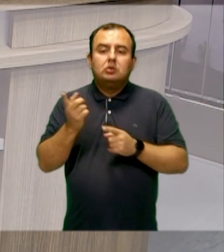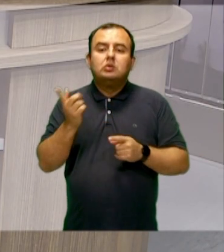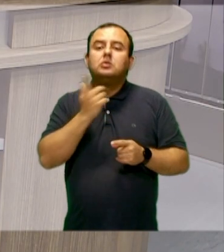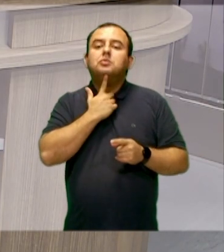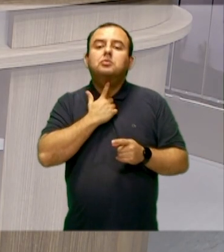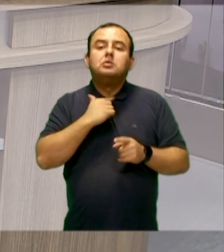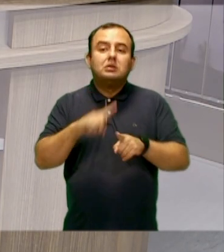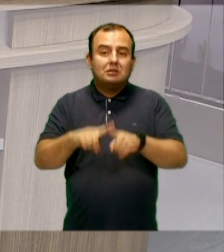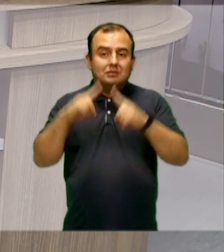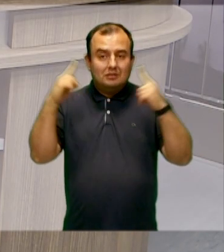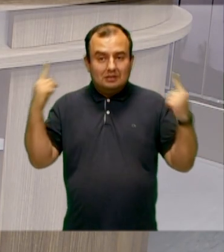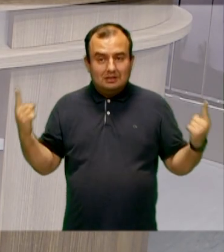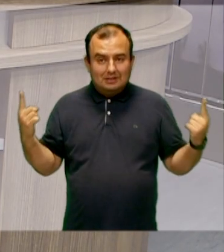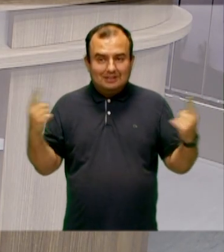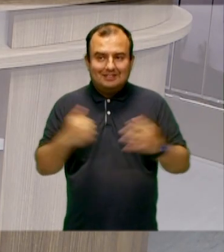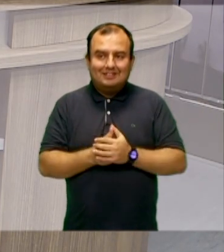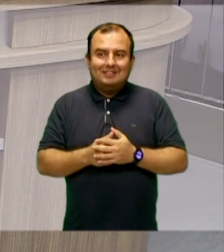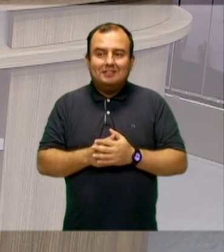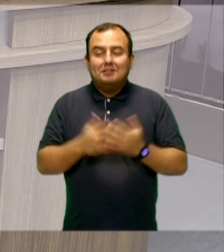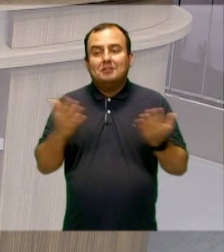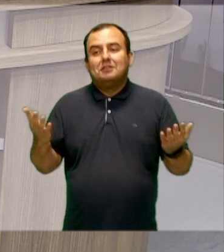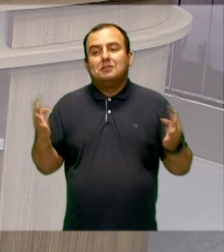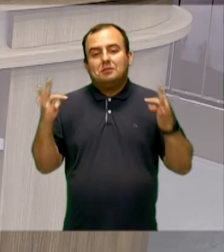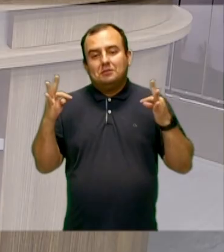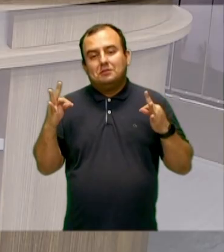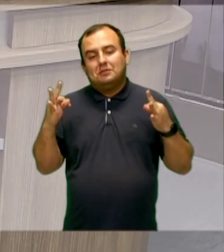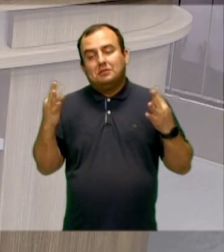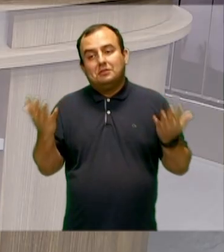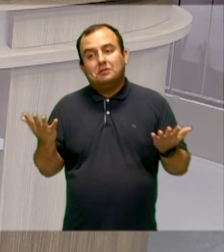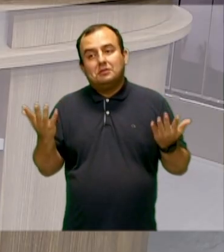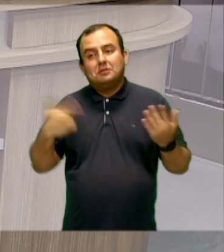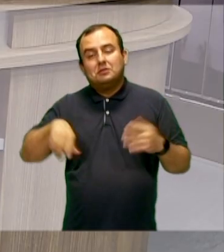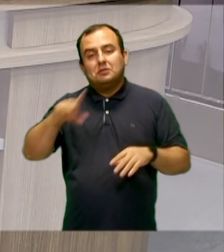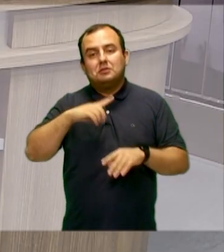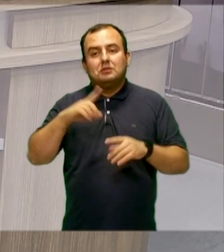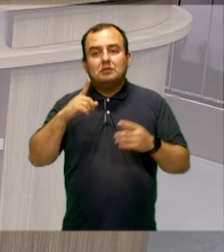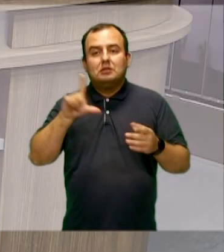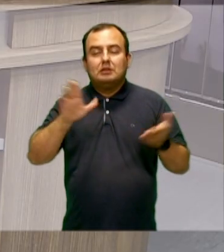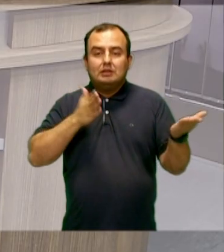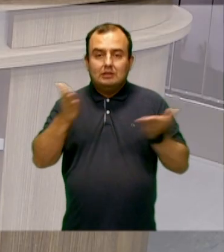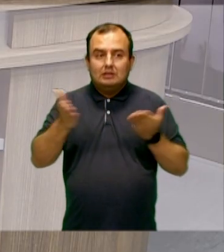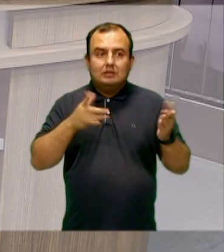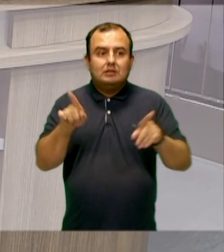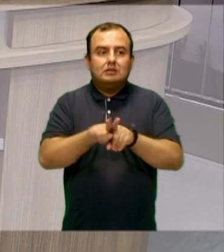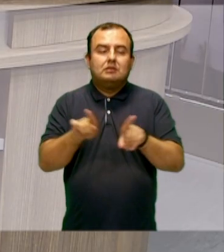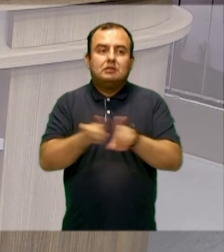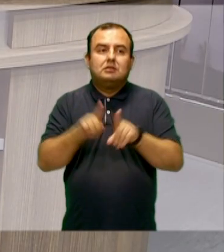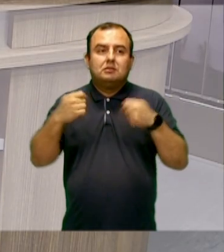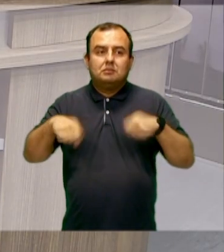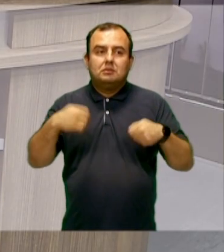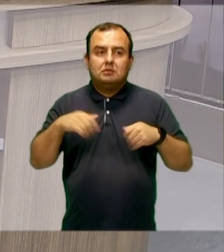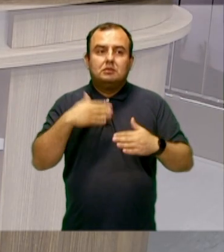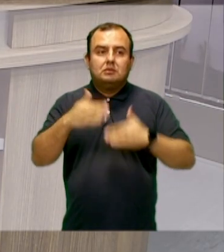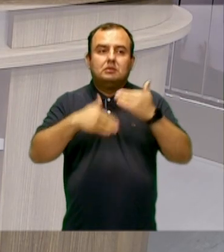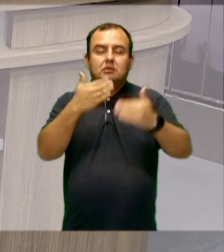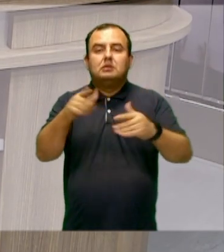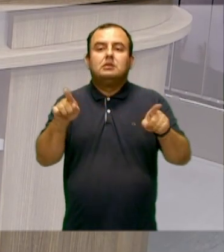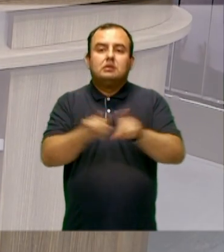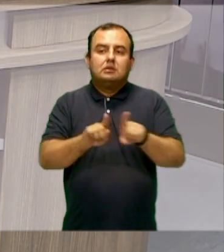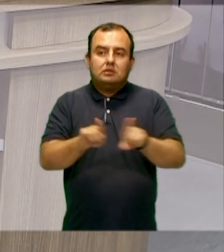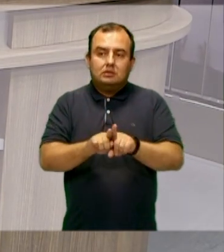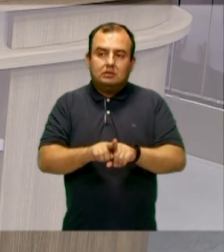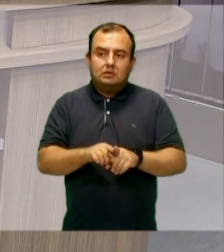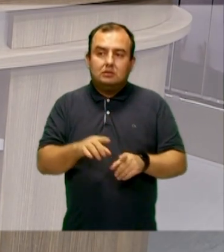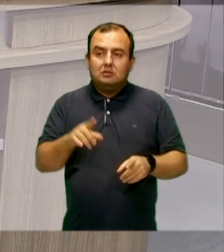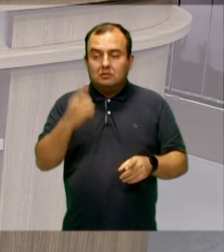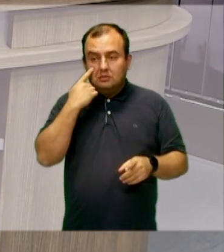essa vontade, mas... Porém, entretanto, sobretudo, temos toda a fase de licitação que a gente precisa passar por ela, né? E a gente está... Mas